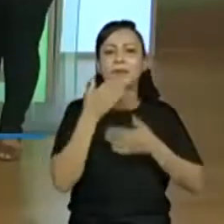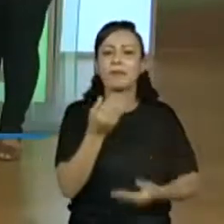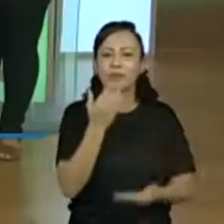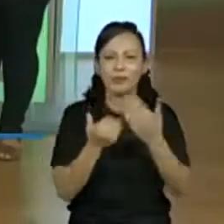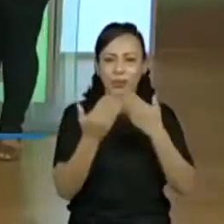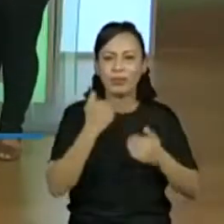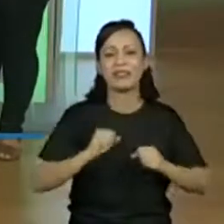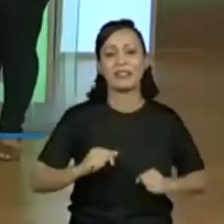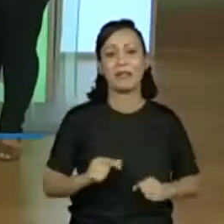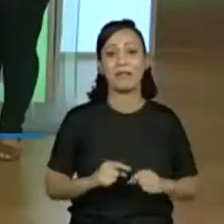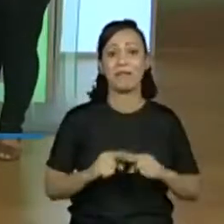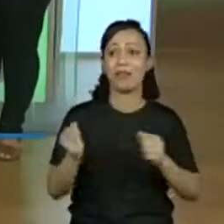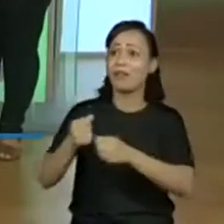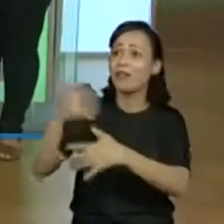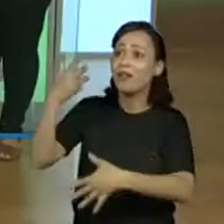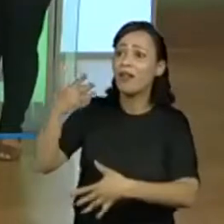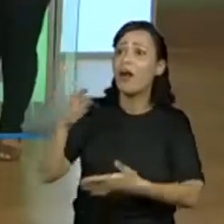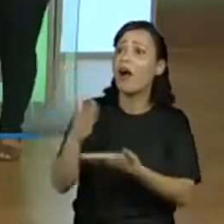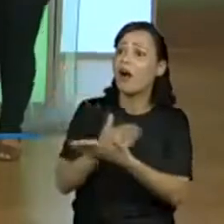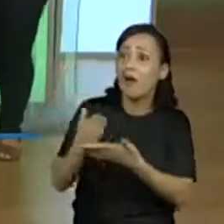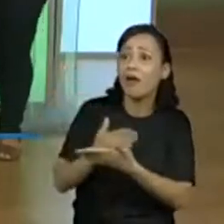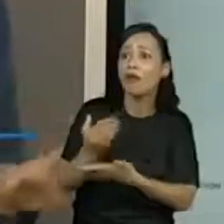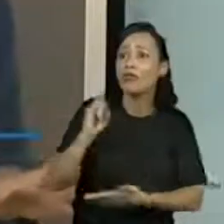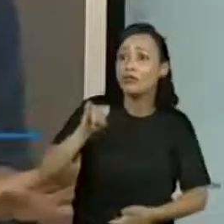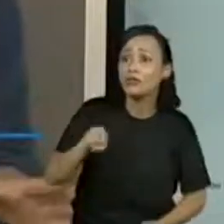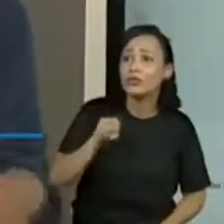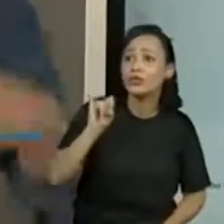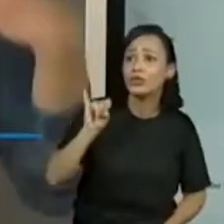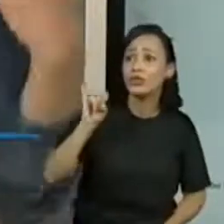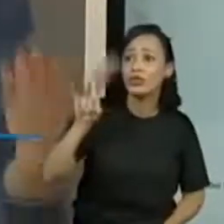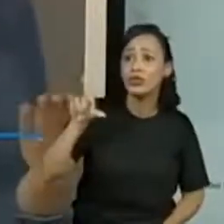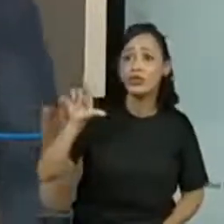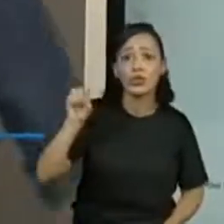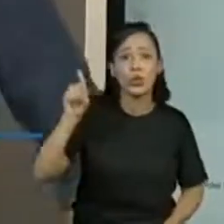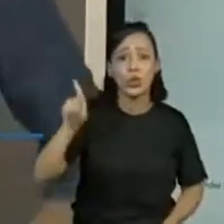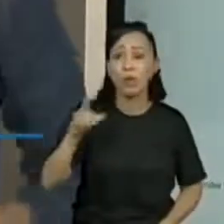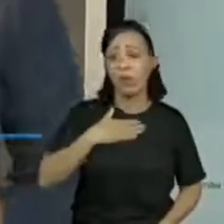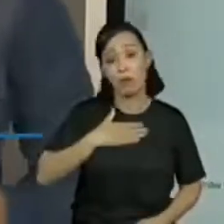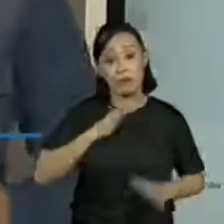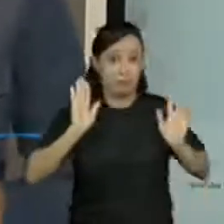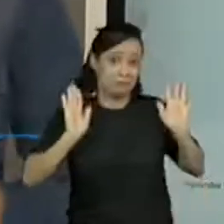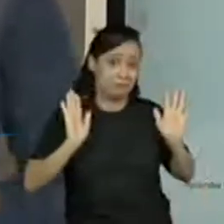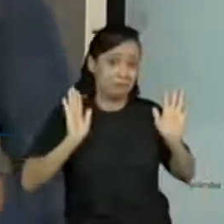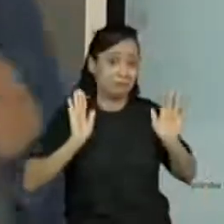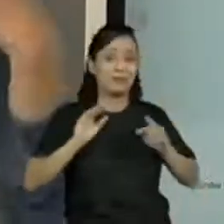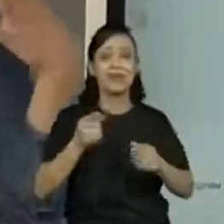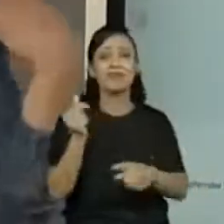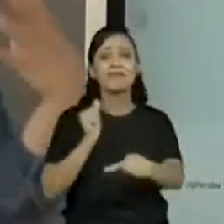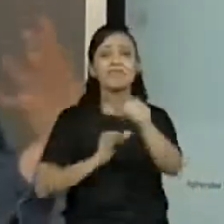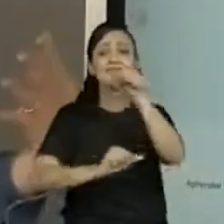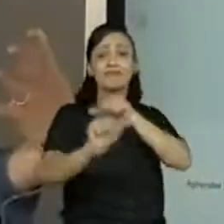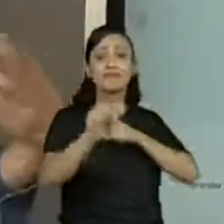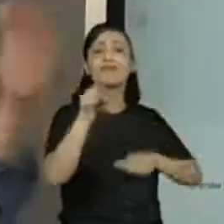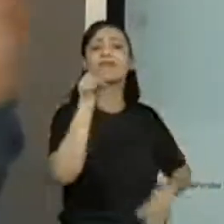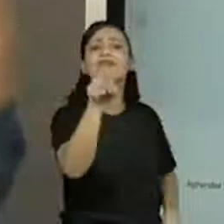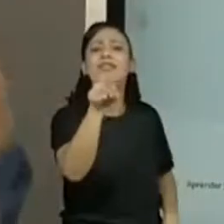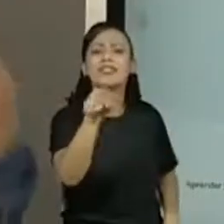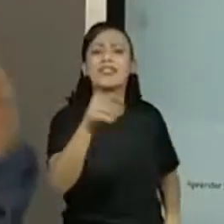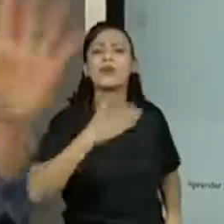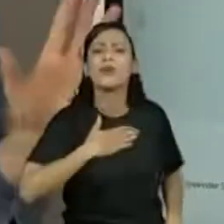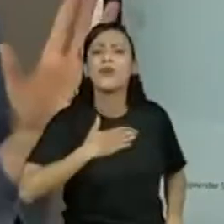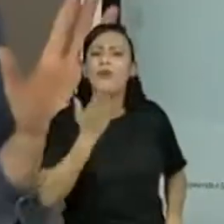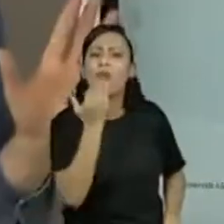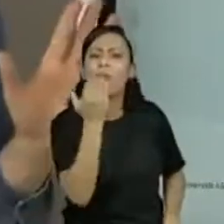um clube das turmas que gostam de chinoca vendo tá agora fala você qual que é a sua comida preferida fala e bem